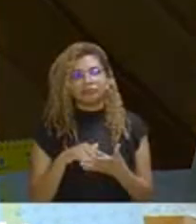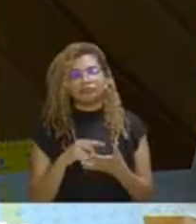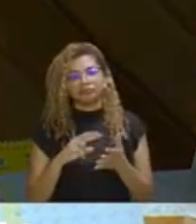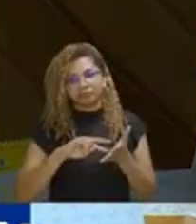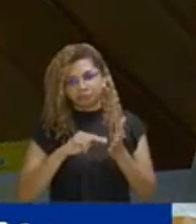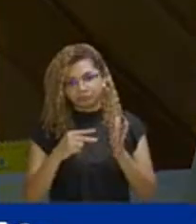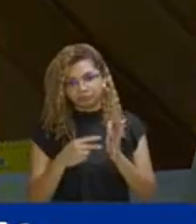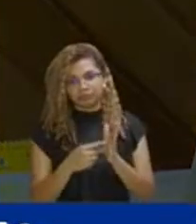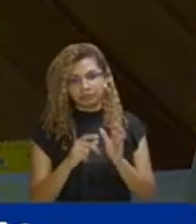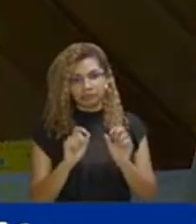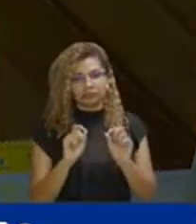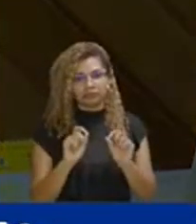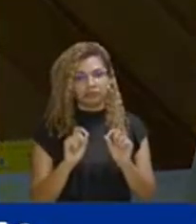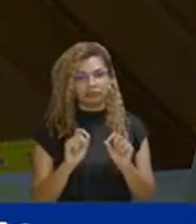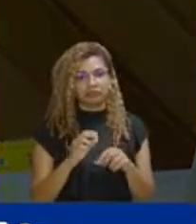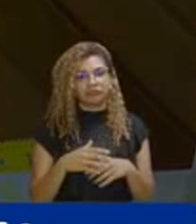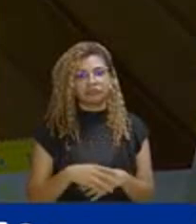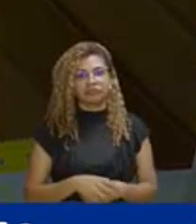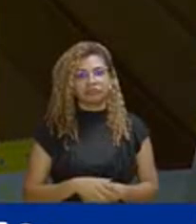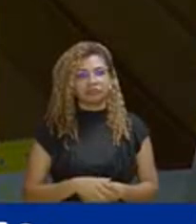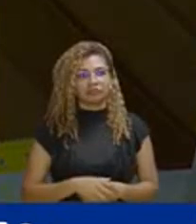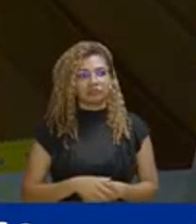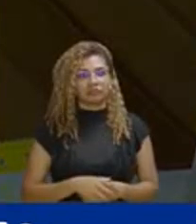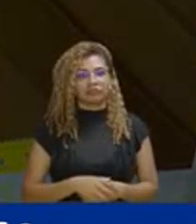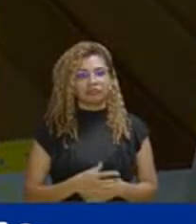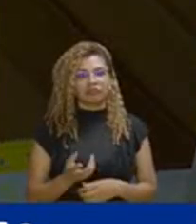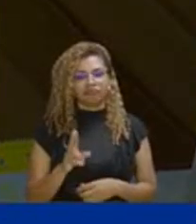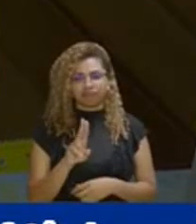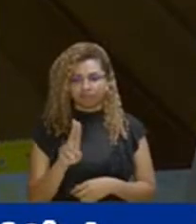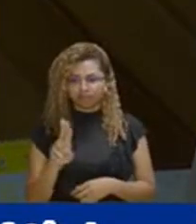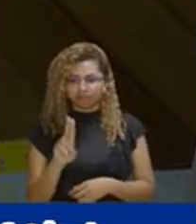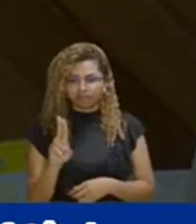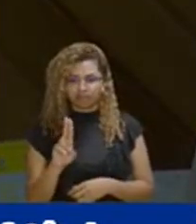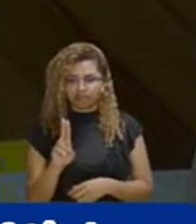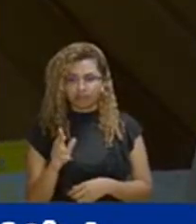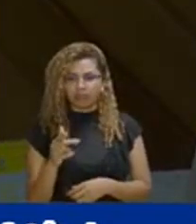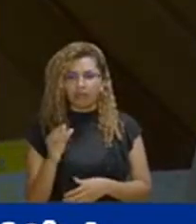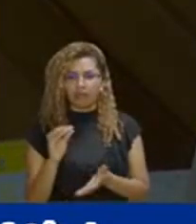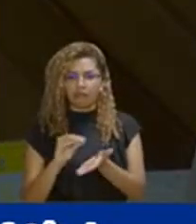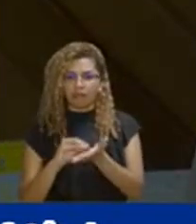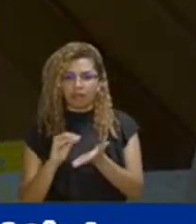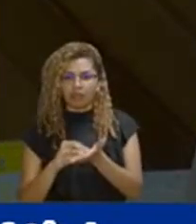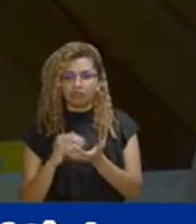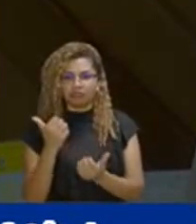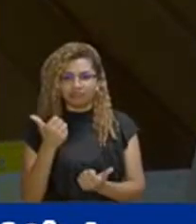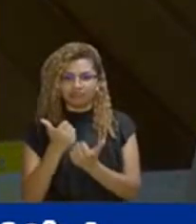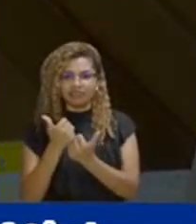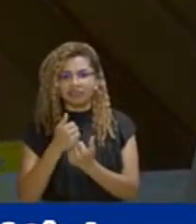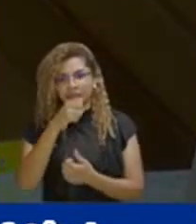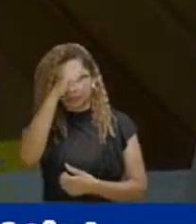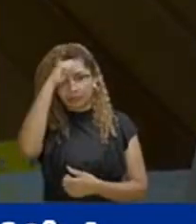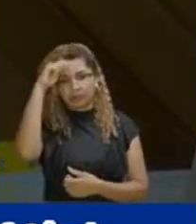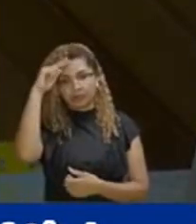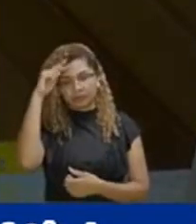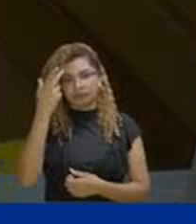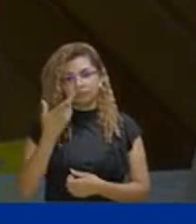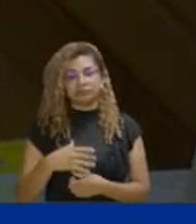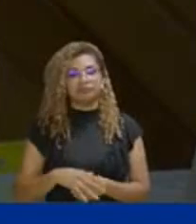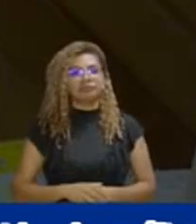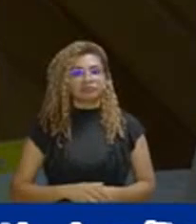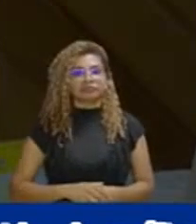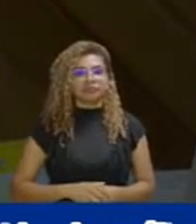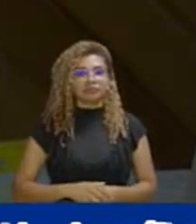meramente informativo. Quanto à ausência do nome do candidato a vice, que compõe a chapa do recorrente, o fato é